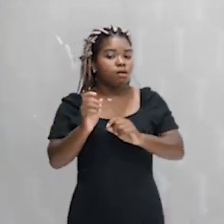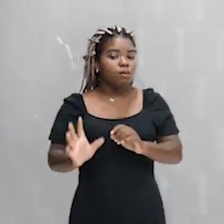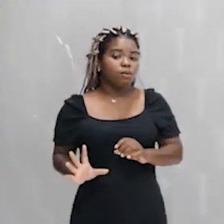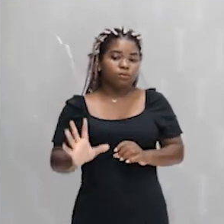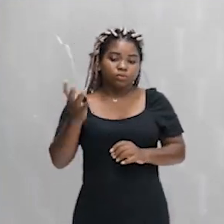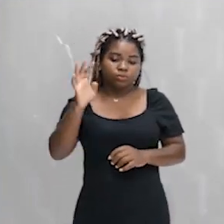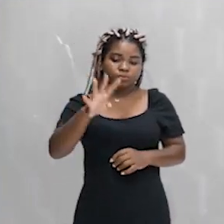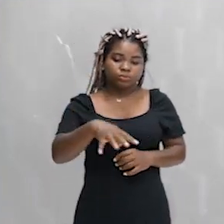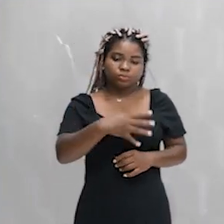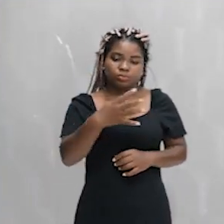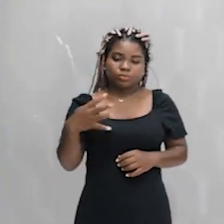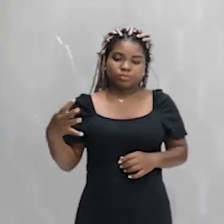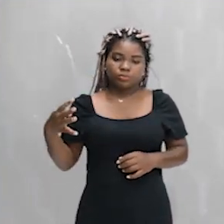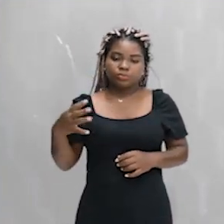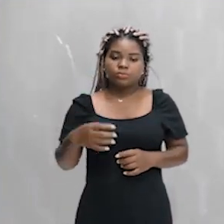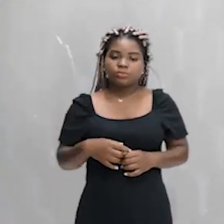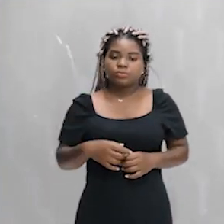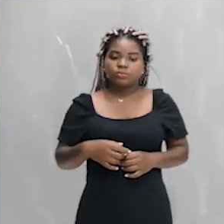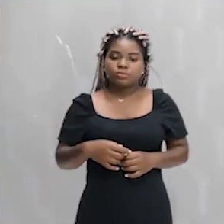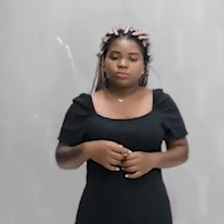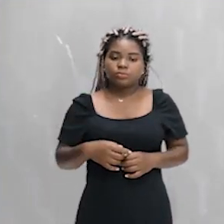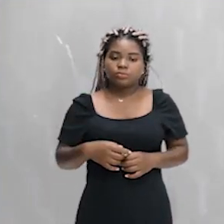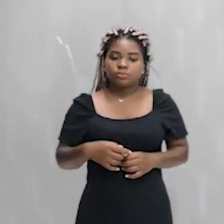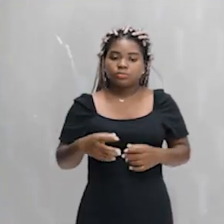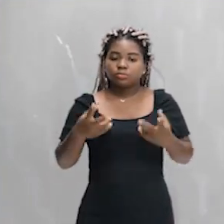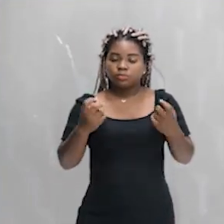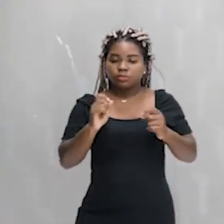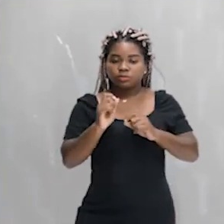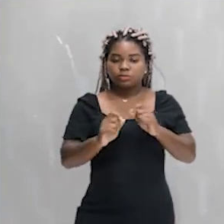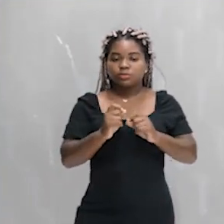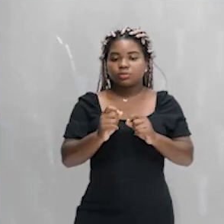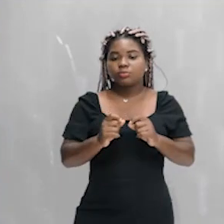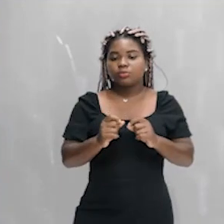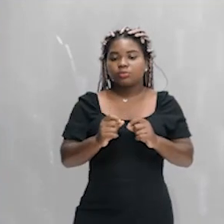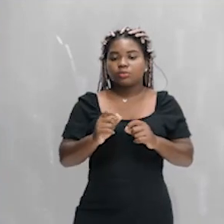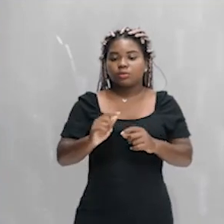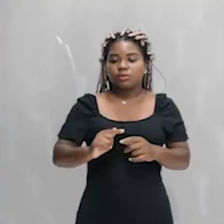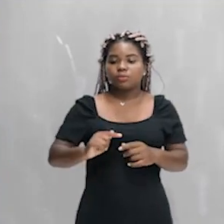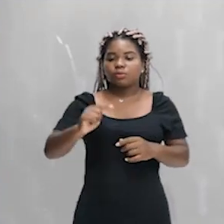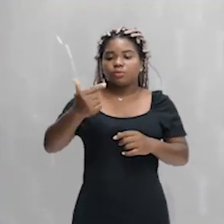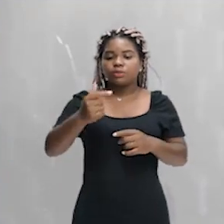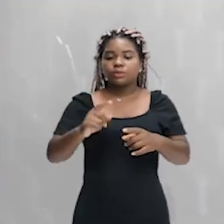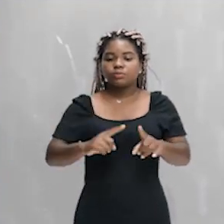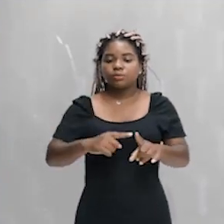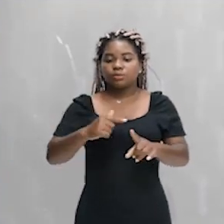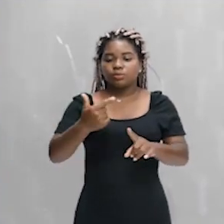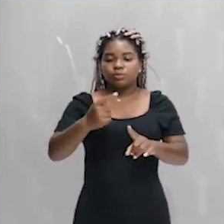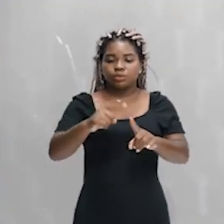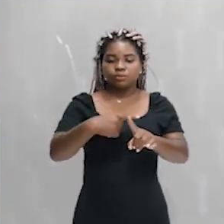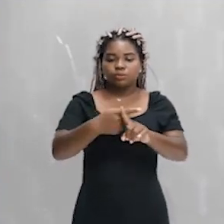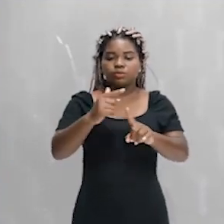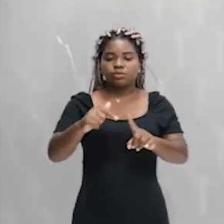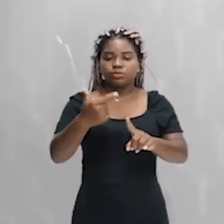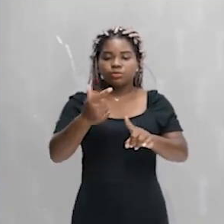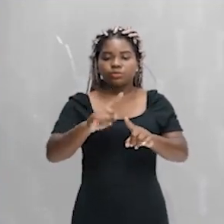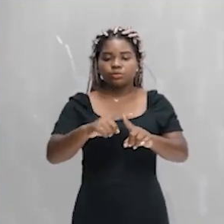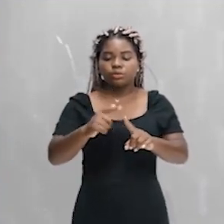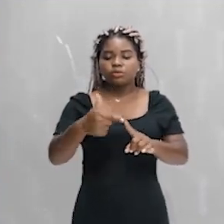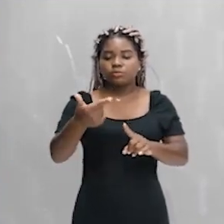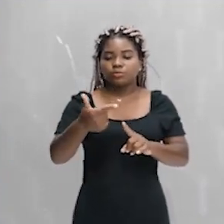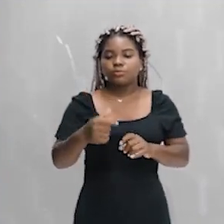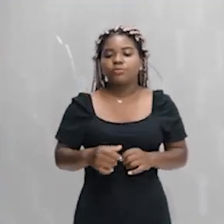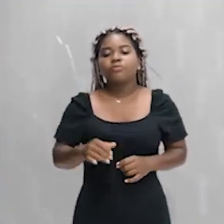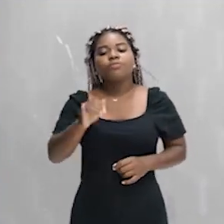dessa tabela. Você já olha aí e já percebe que está dobrando, não é isso? Olha só, eram 100 lá no comecinho,